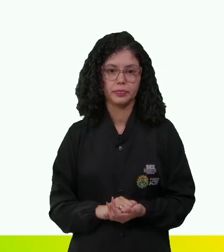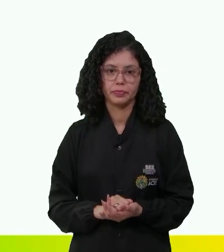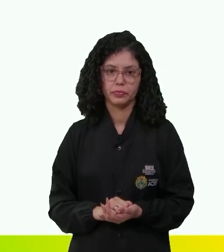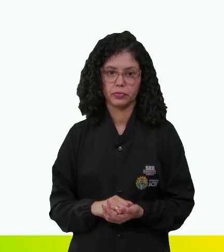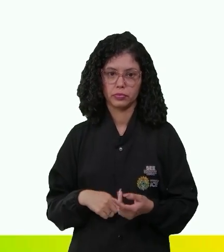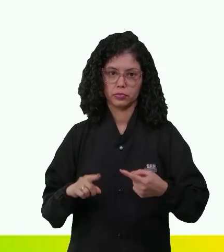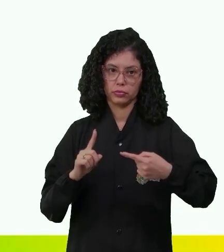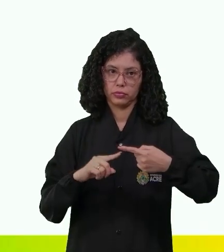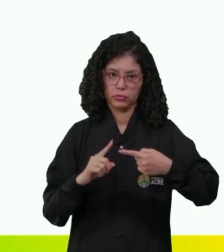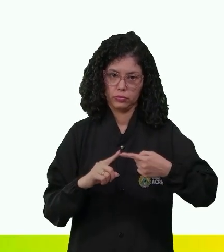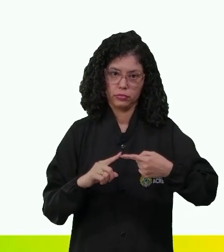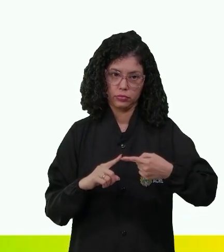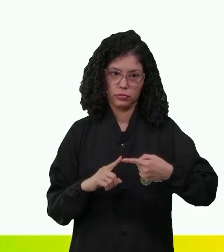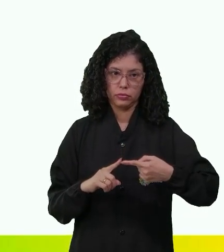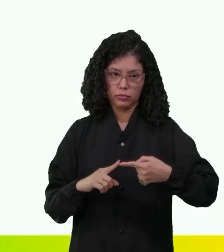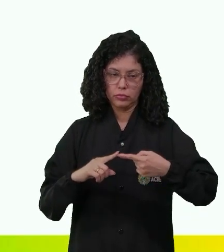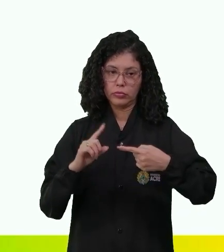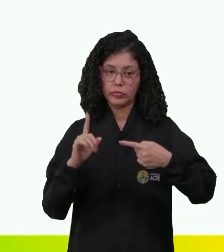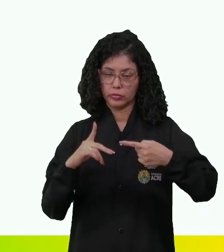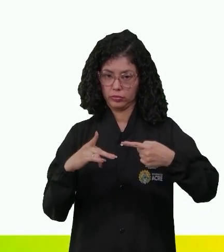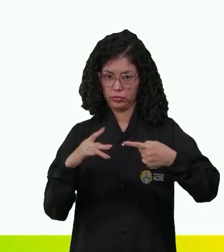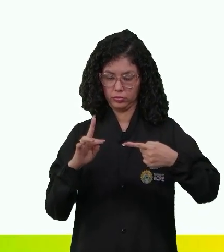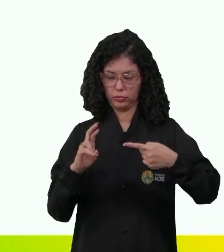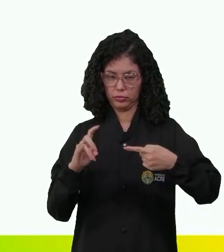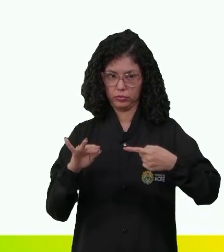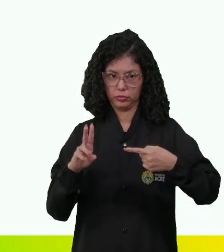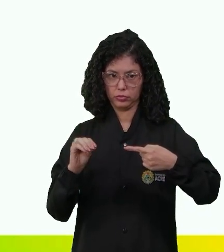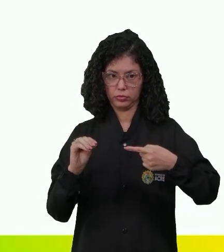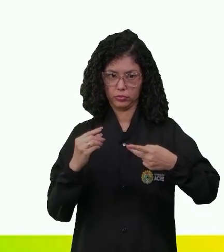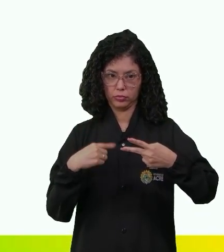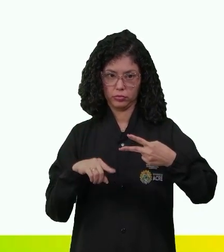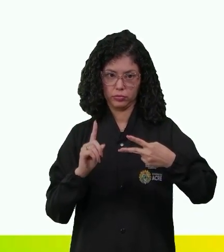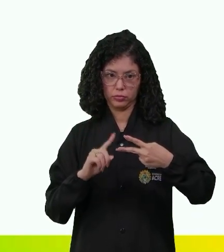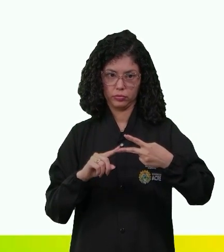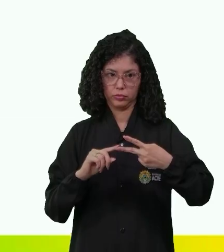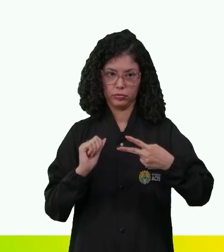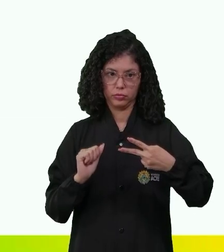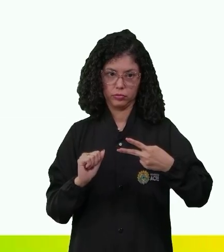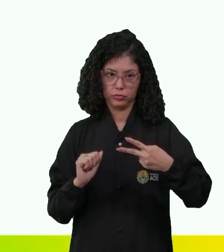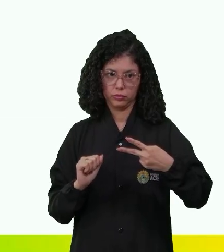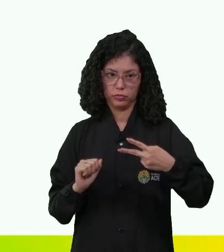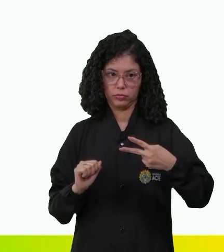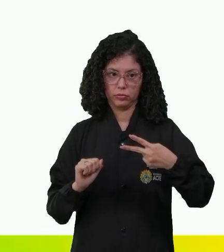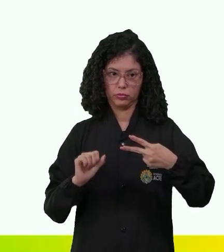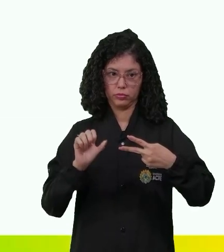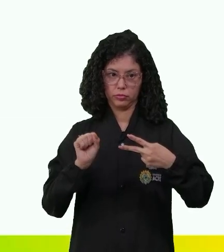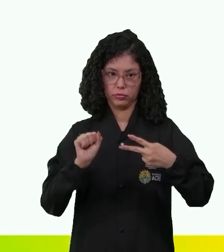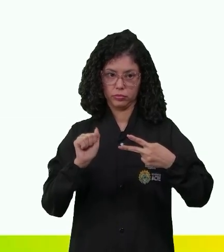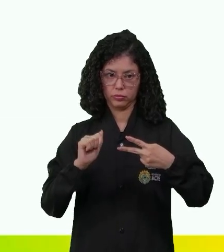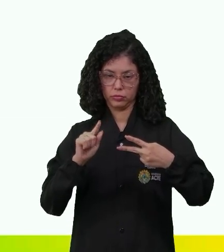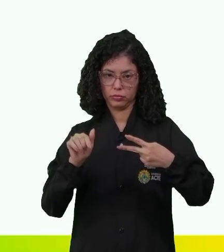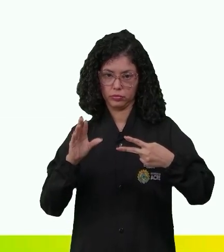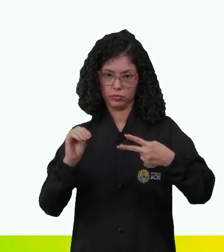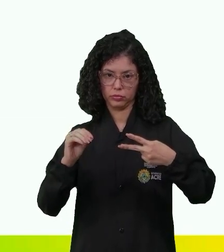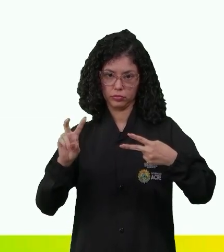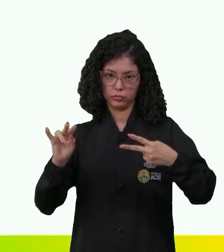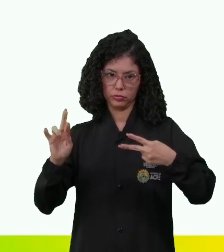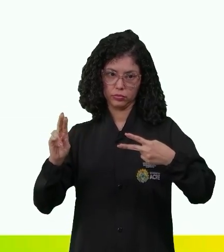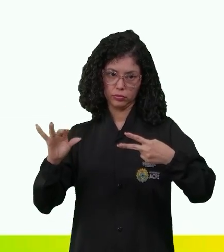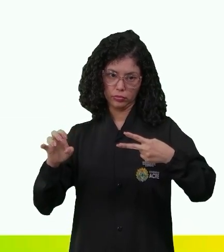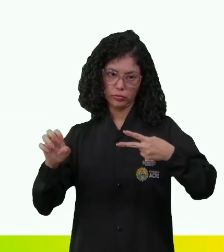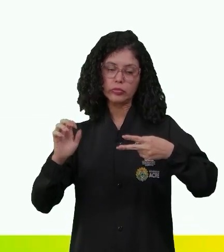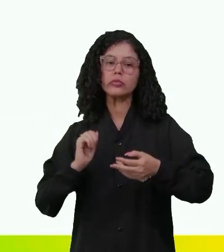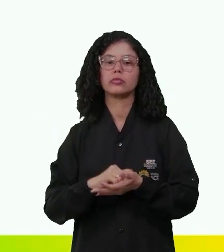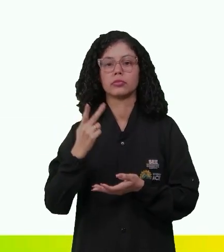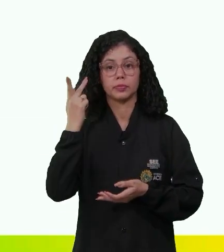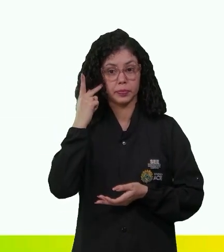A capitania de Pernambuco e a capitania de São Vicente, atual estado